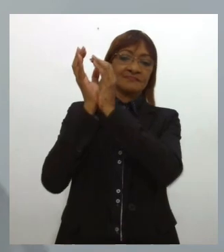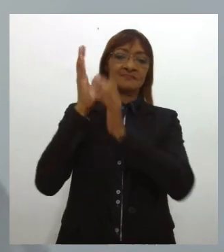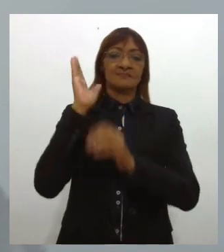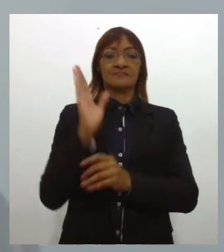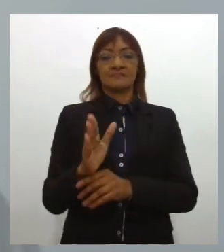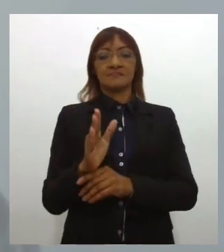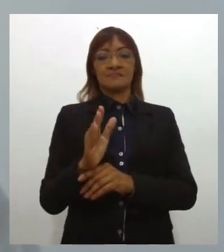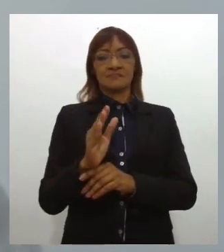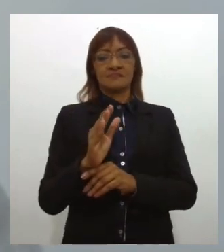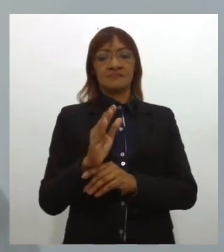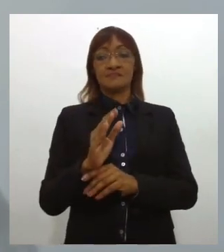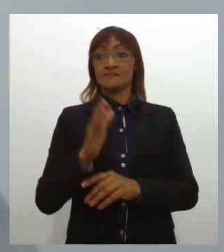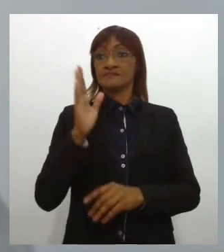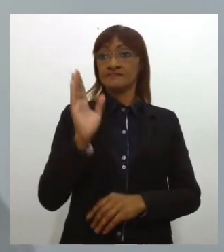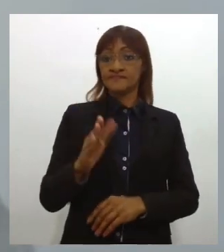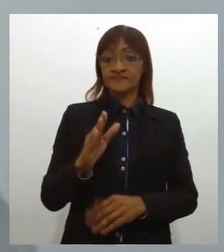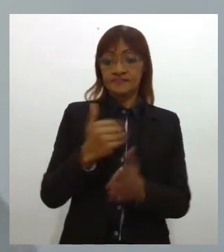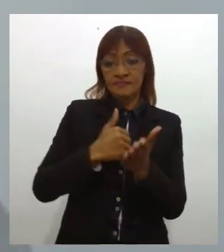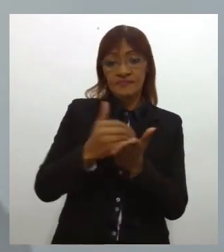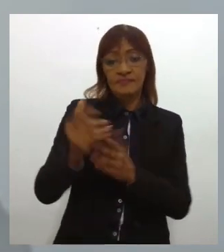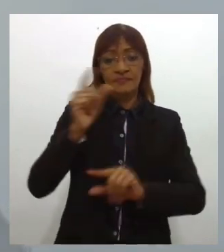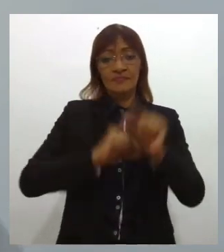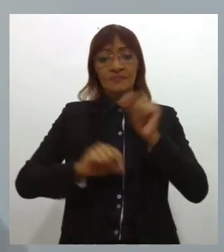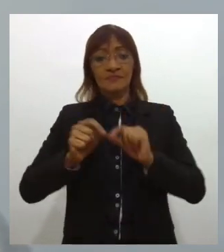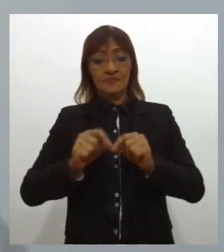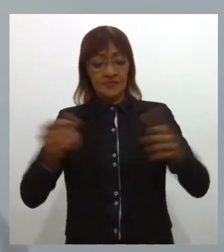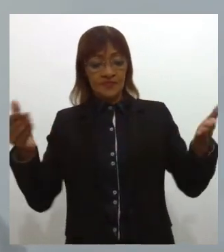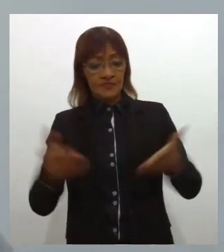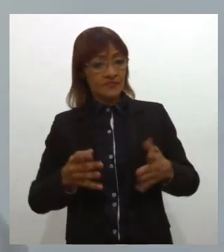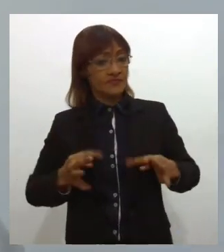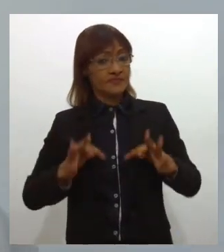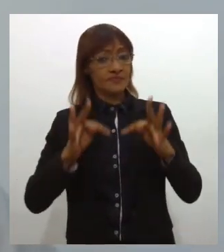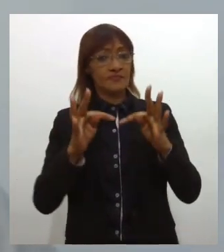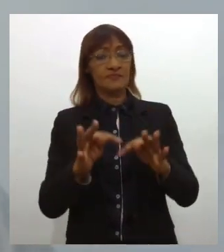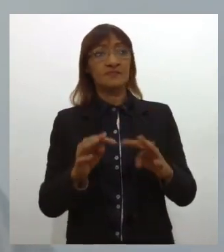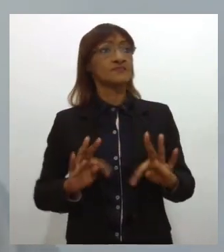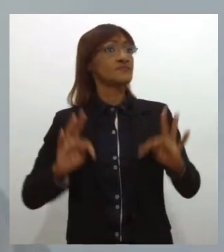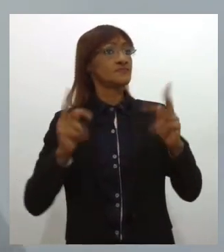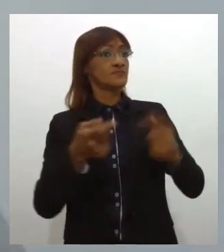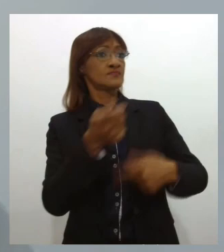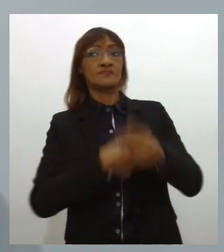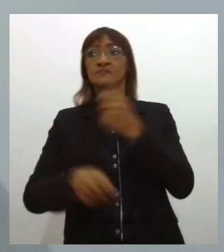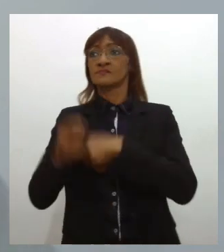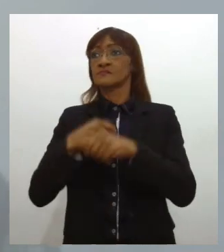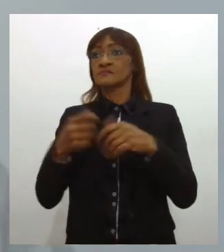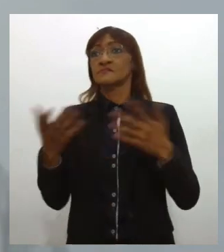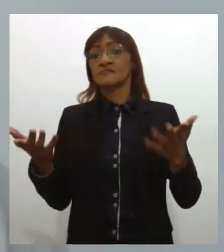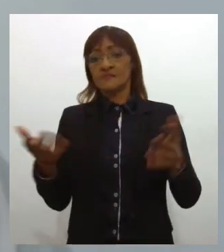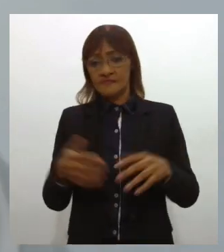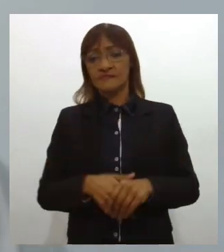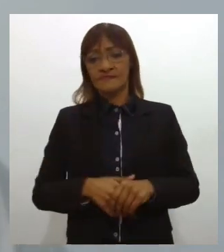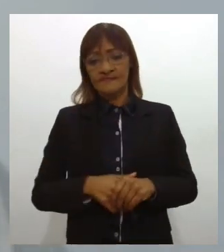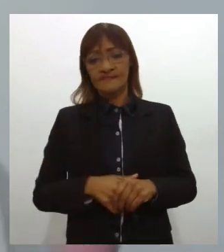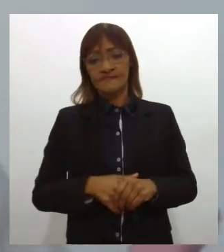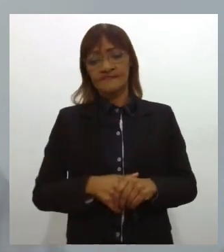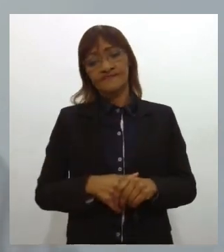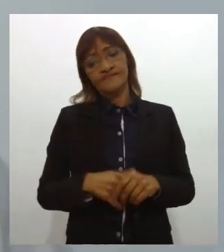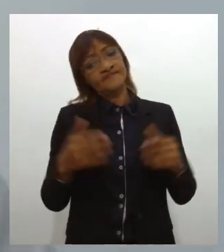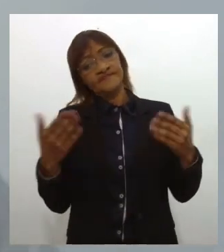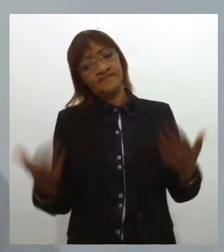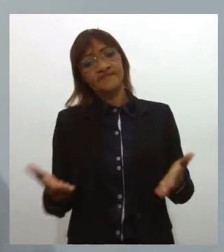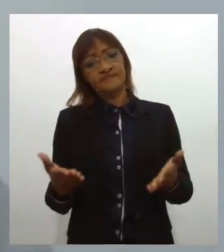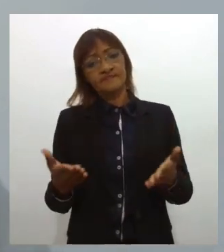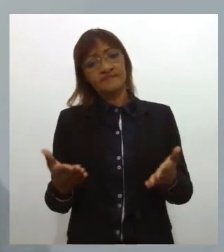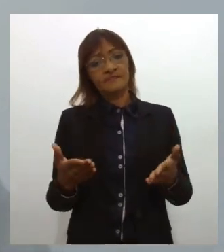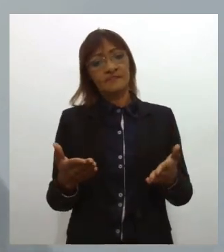está partindo para a digitalização. Hoje, a junta comercial é praticamente digitalizada, né? Então, essa